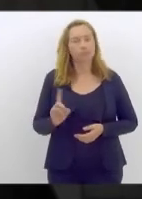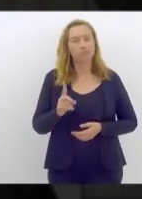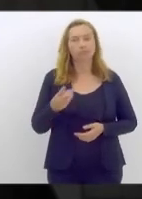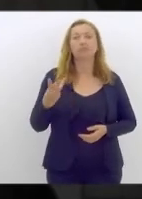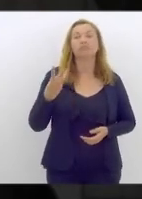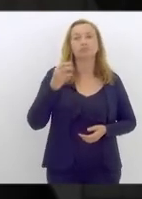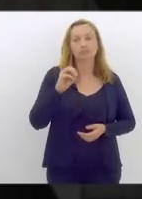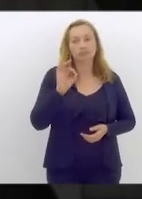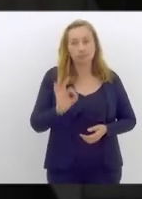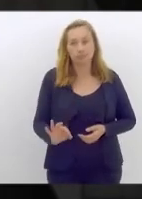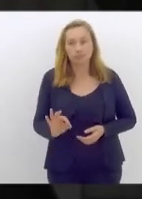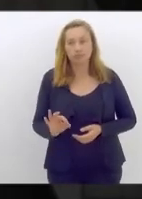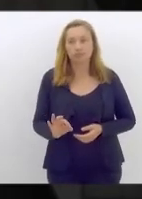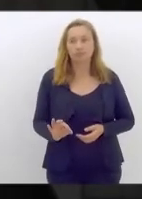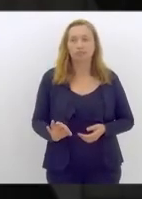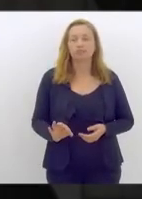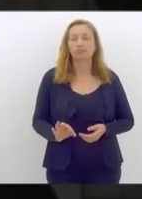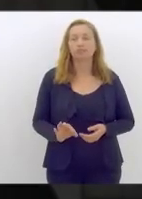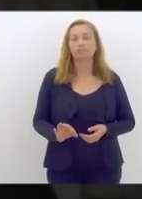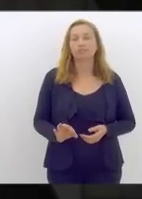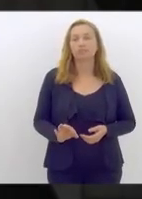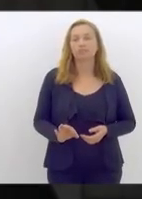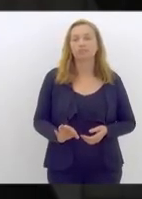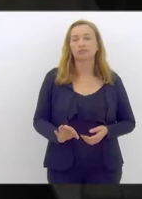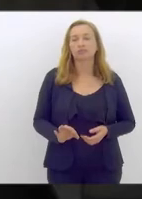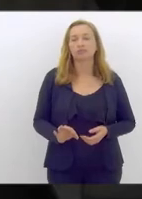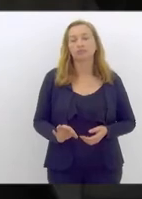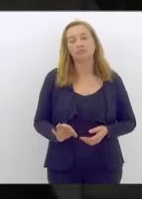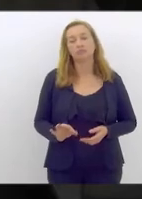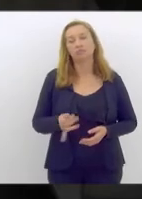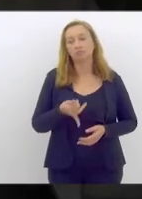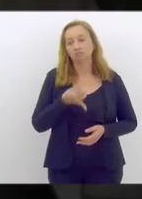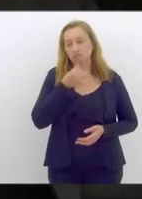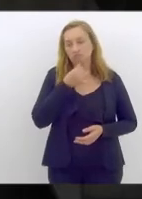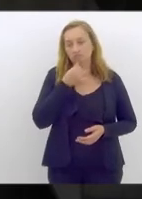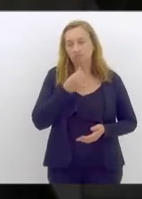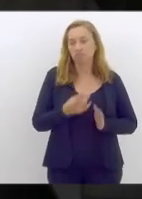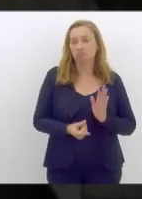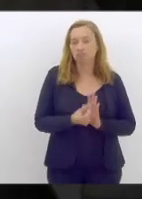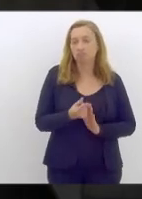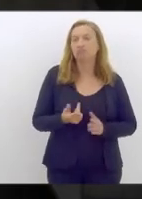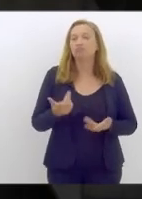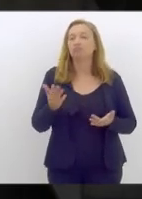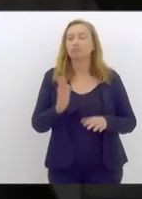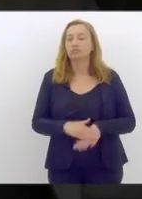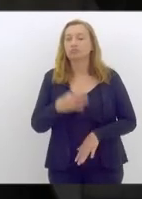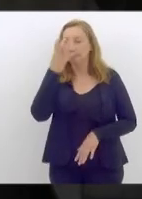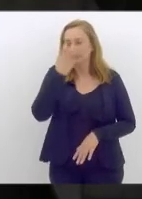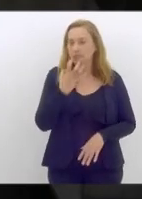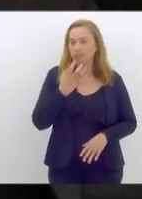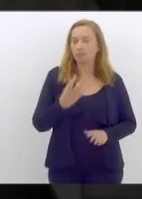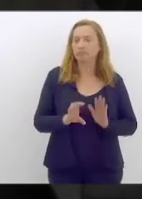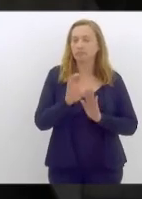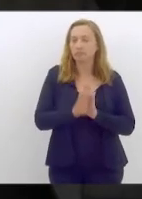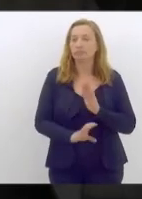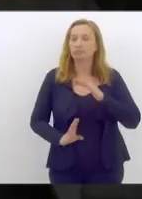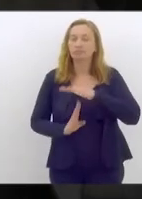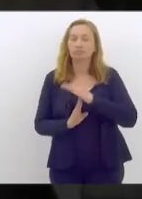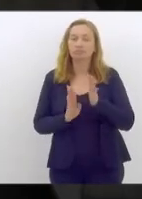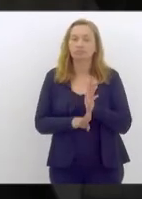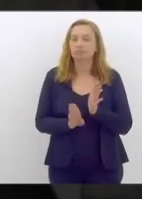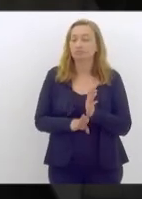30%, é um verdadeiro dreno do orçamento vinculado da educação e mais grave do que isso a emenda do teto de gás